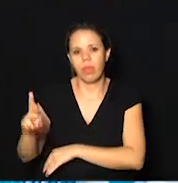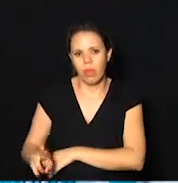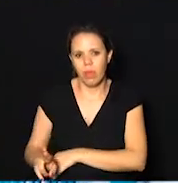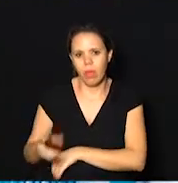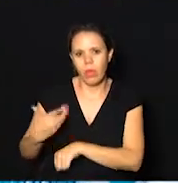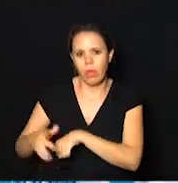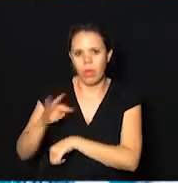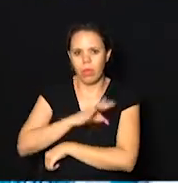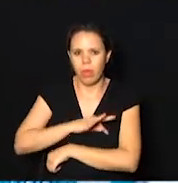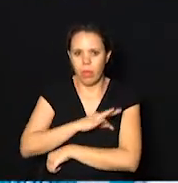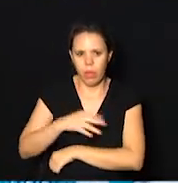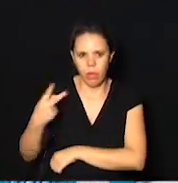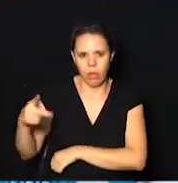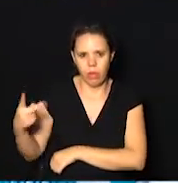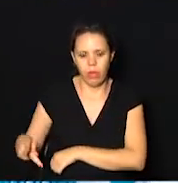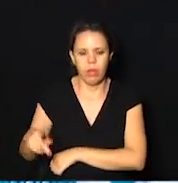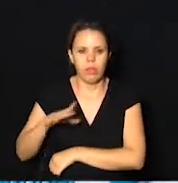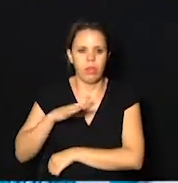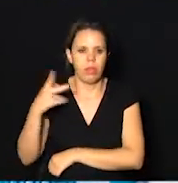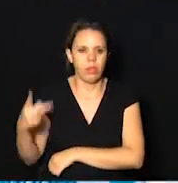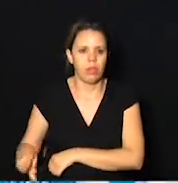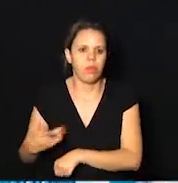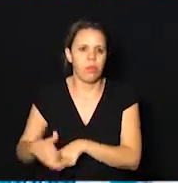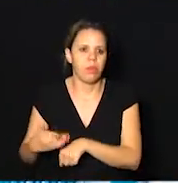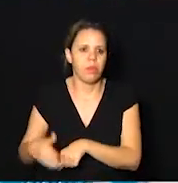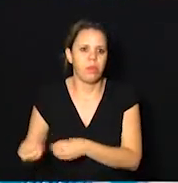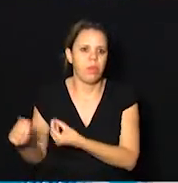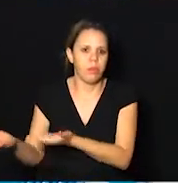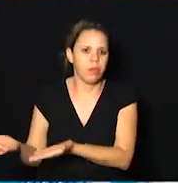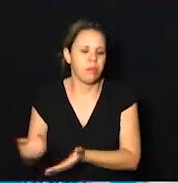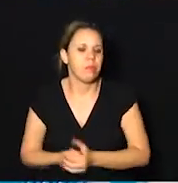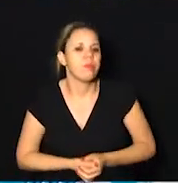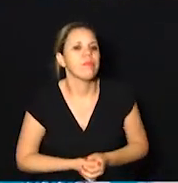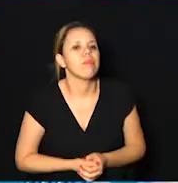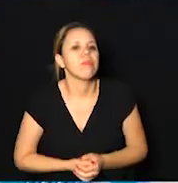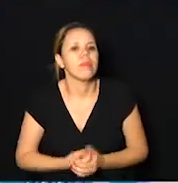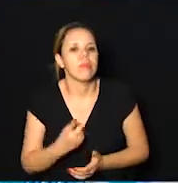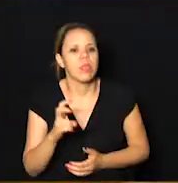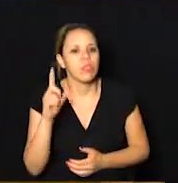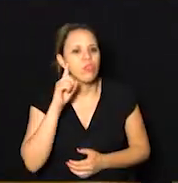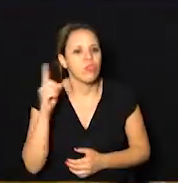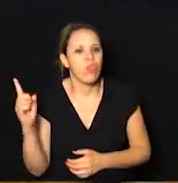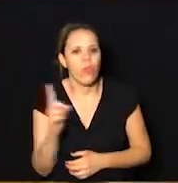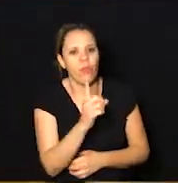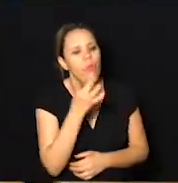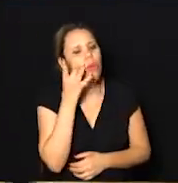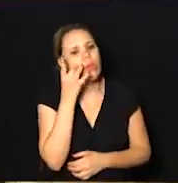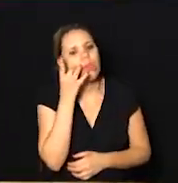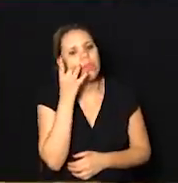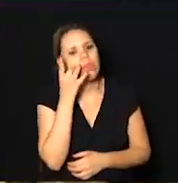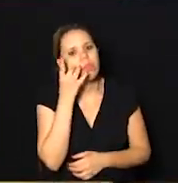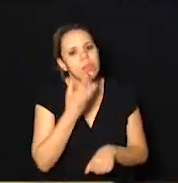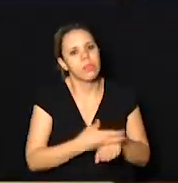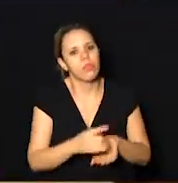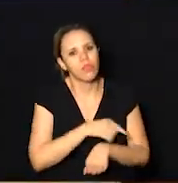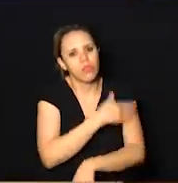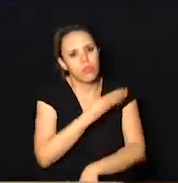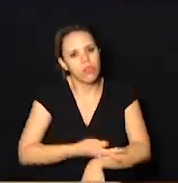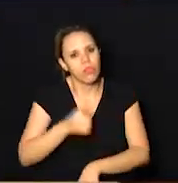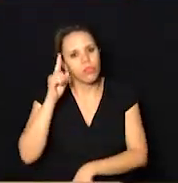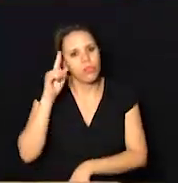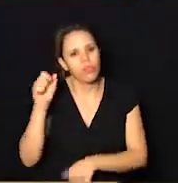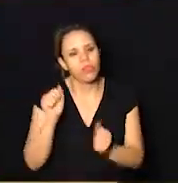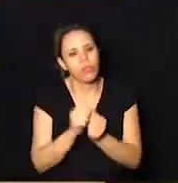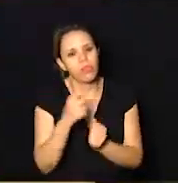igor que é o treinador que tem lá em bragança e vírgula público treinamento para ele a cada 15 dias eu vou para lá passar um dia